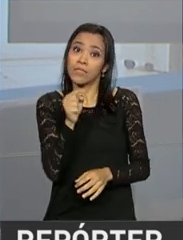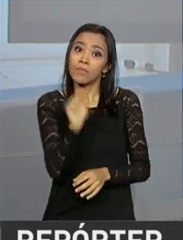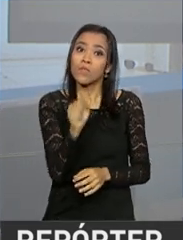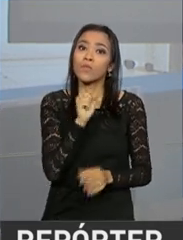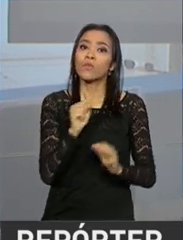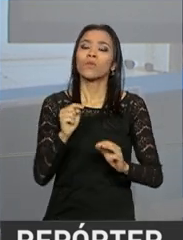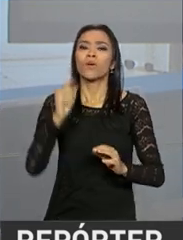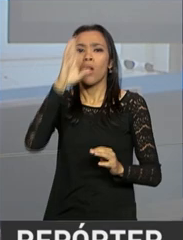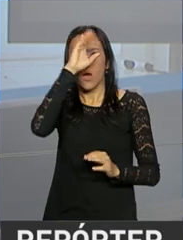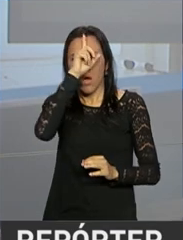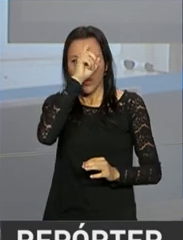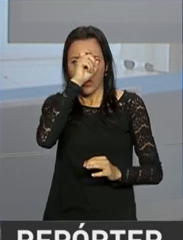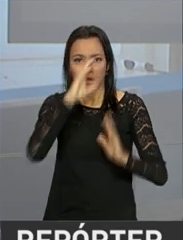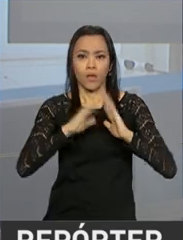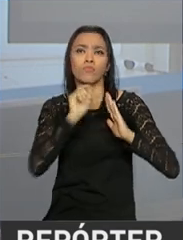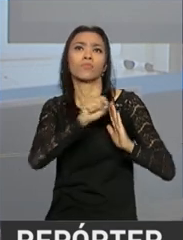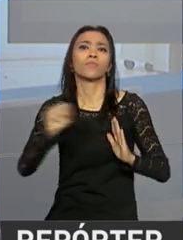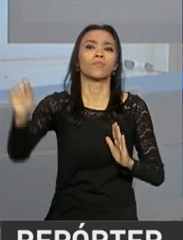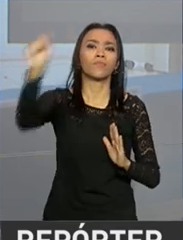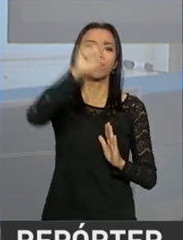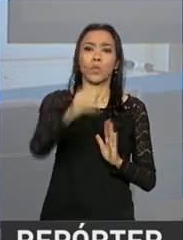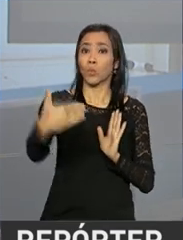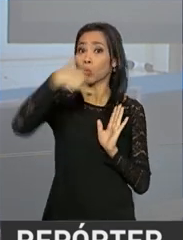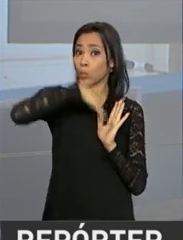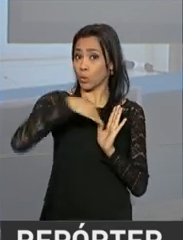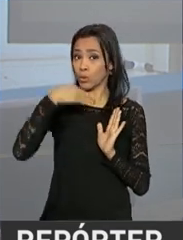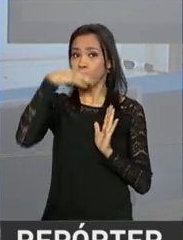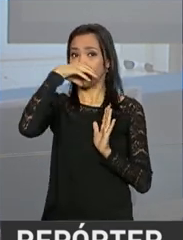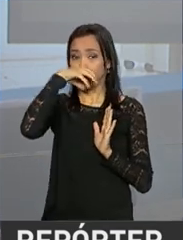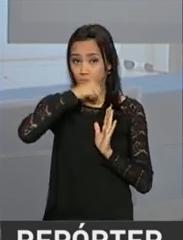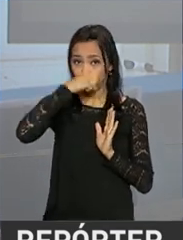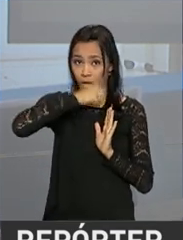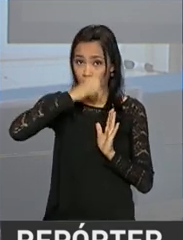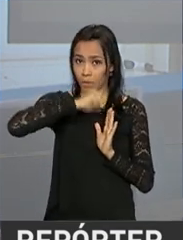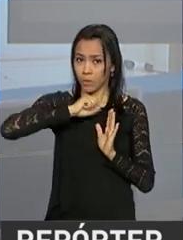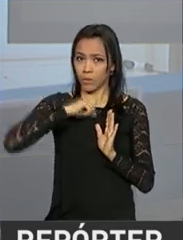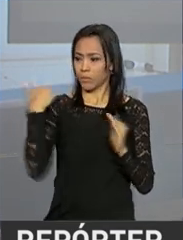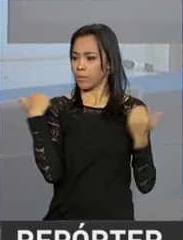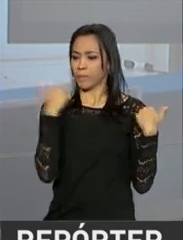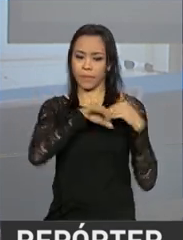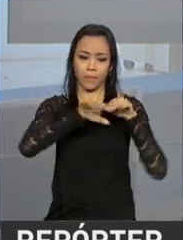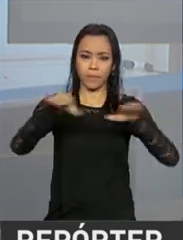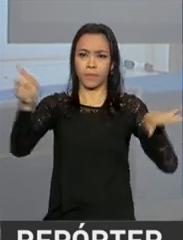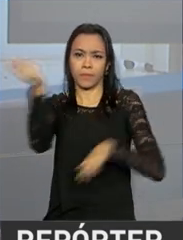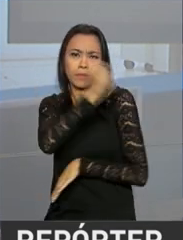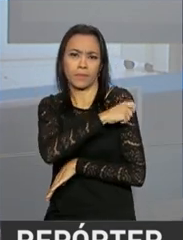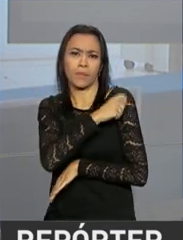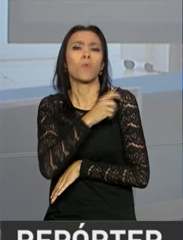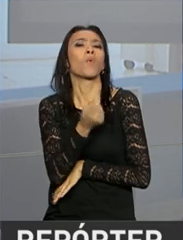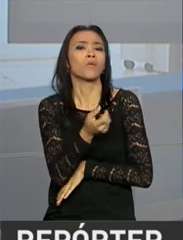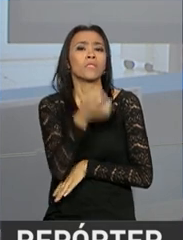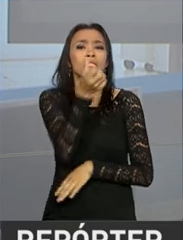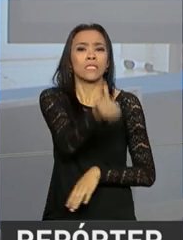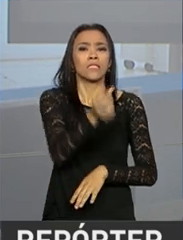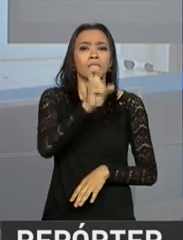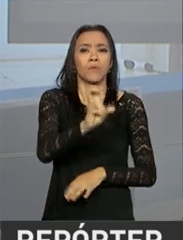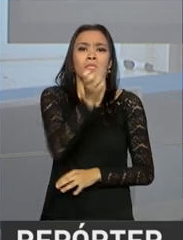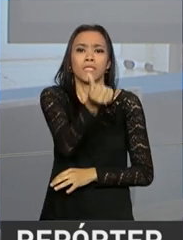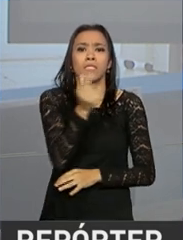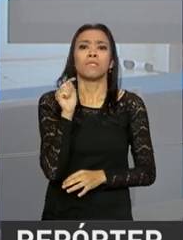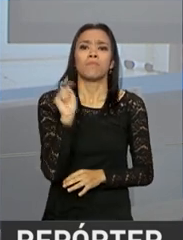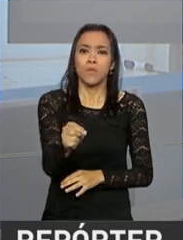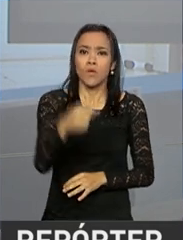país. Somente no último sábado, durante o dia de mobilização, foram administradas mais de 656